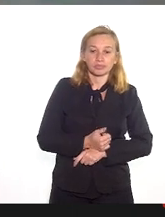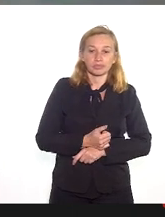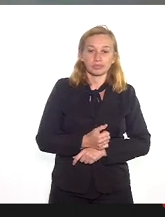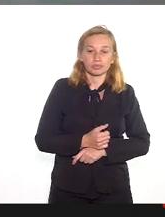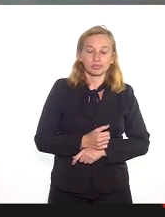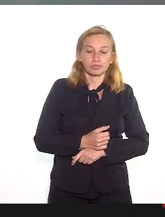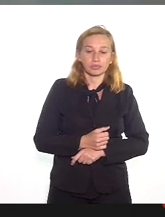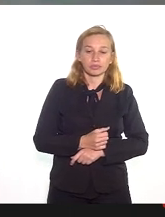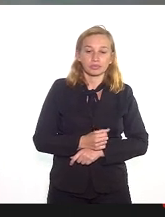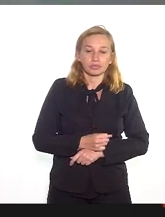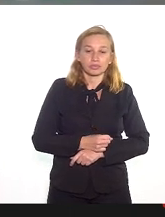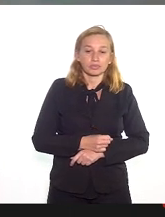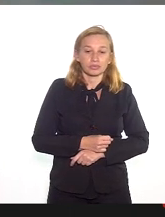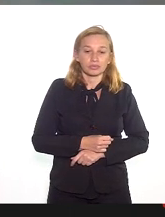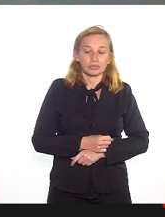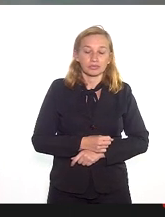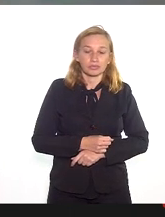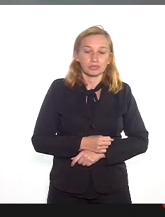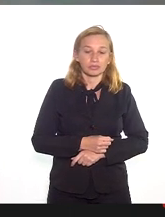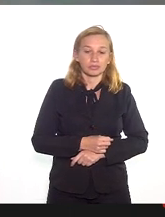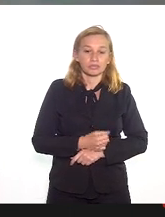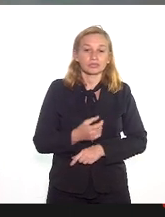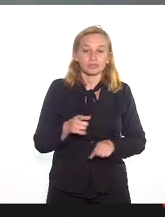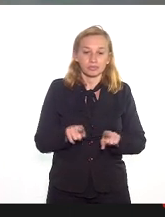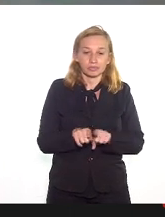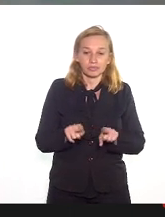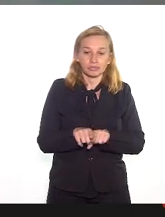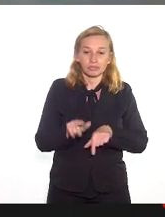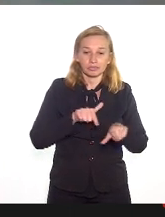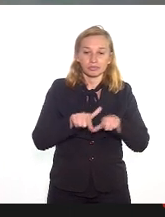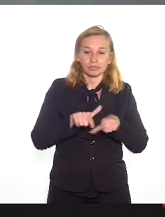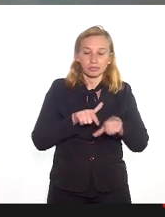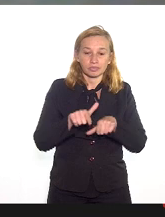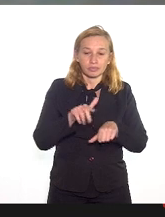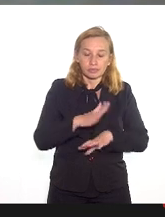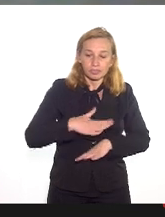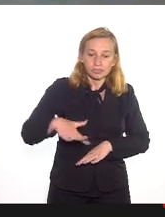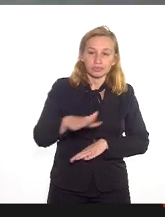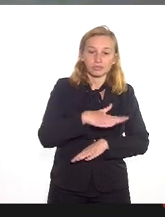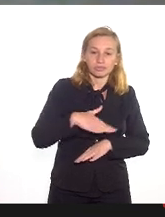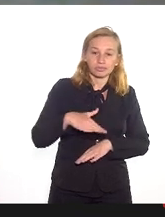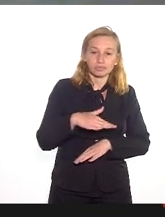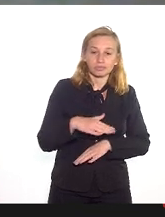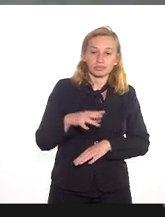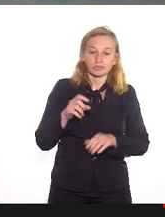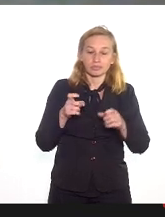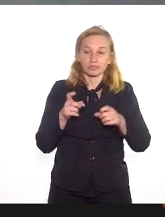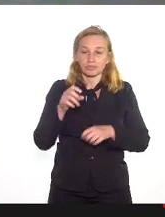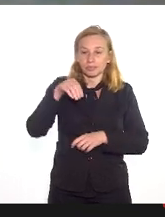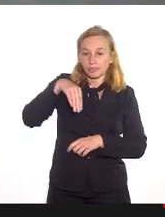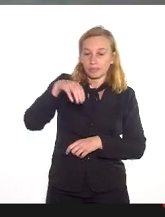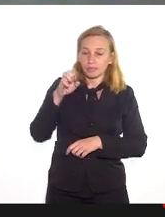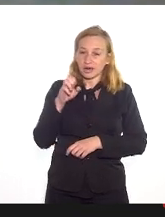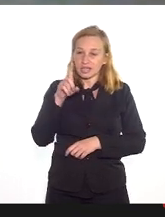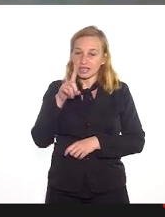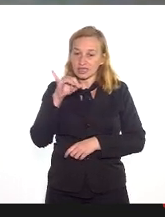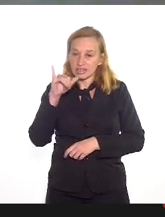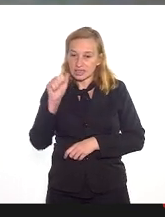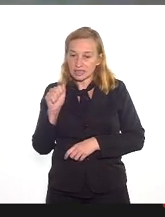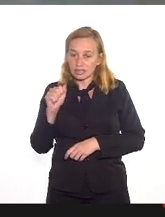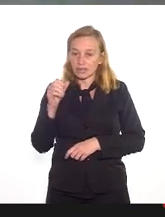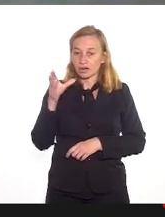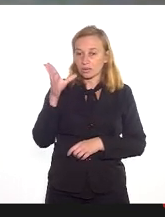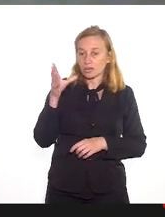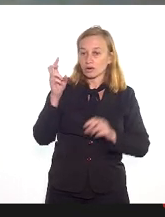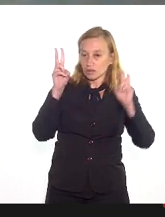de passadiço, e fizemos também uns trabalhos interessantes na área de telemedicina, que é um assunto também interessante